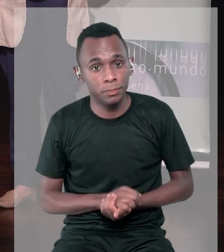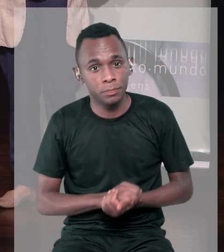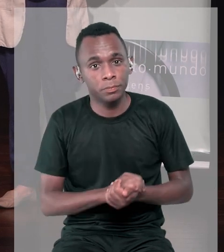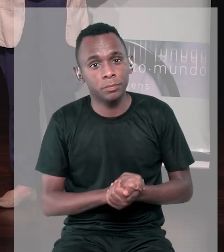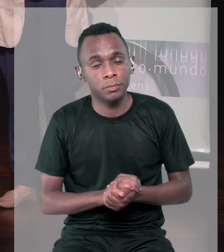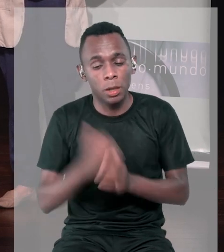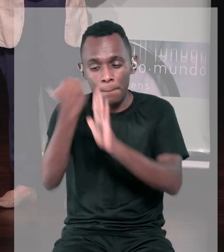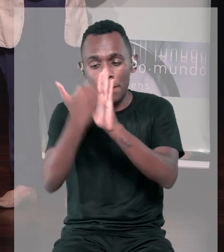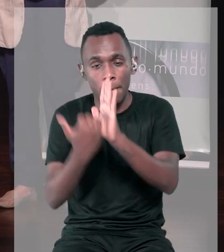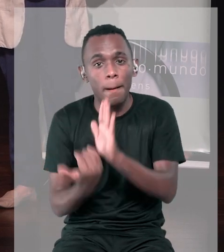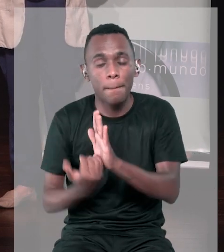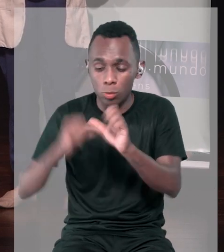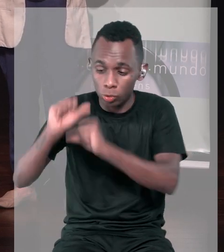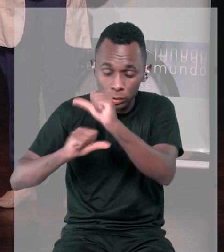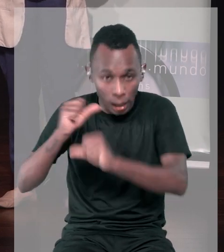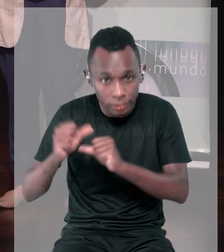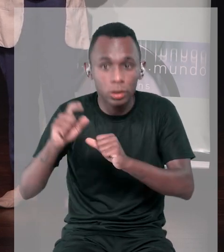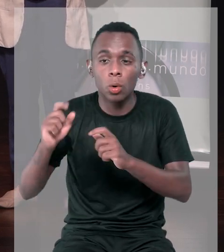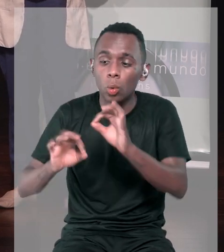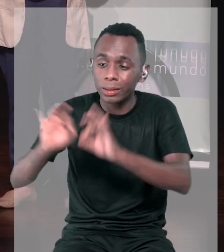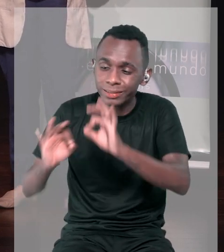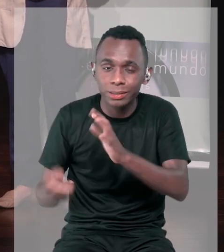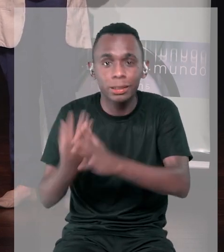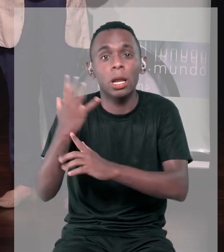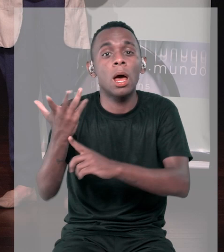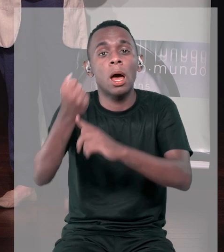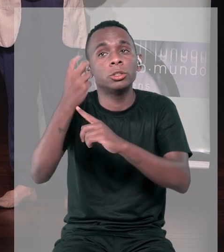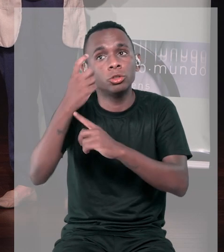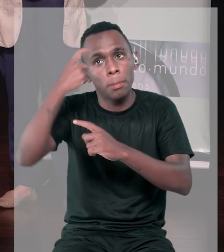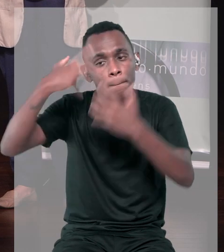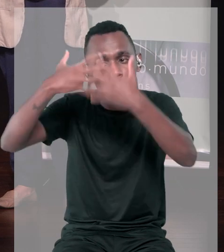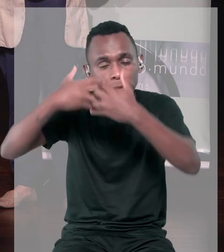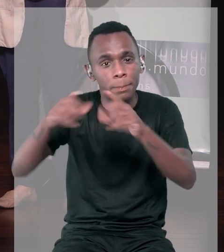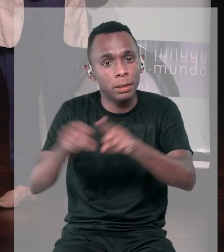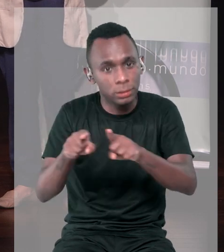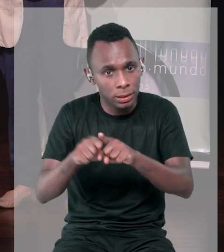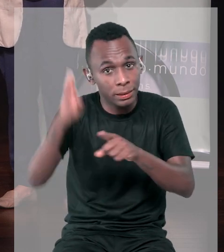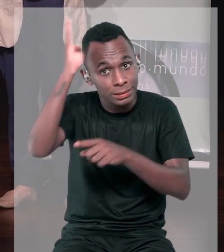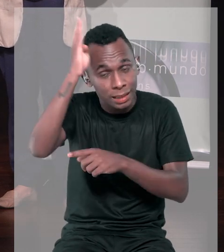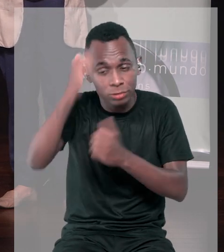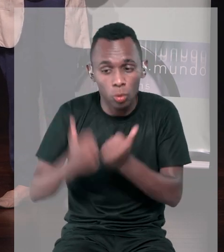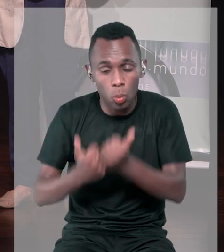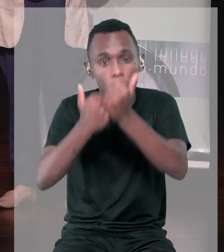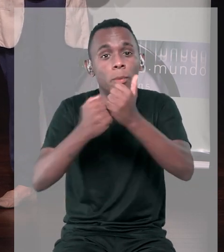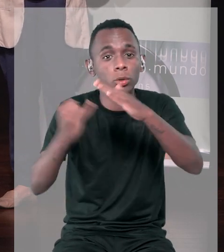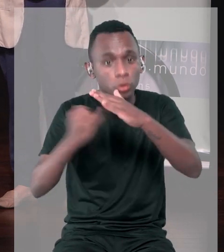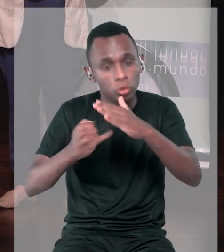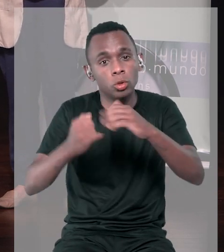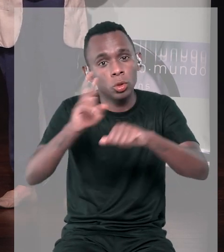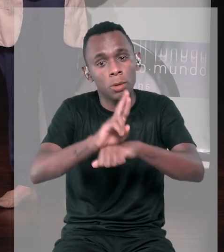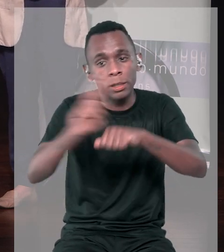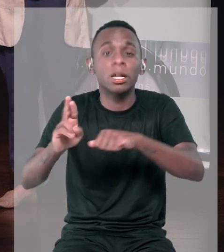debates Mutações é realizado pela Arte Pensamento e pelo SESC, com apoio institucional da Embaixada da França